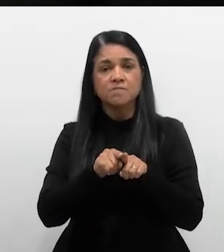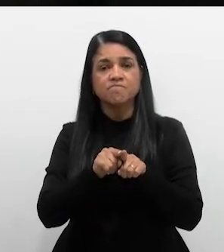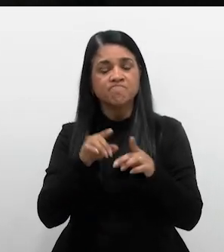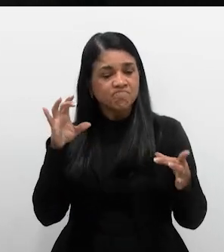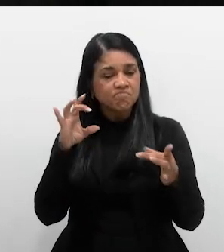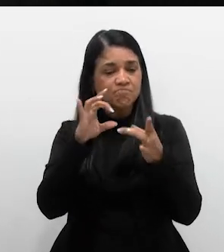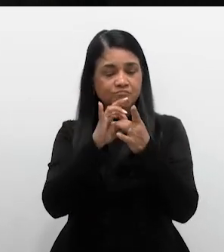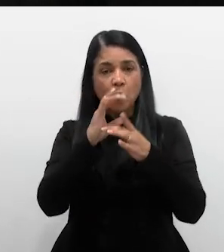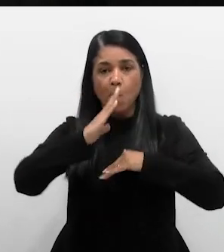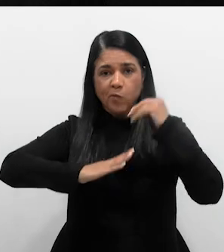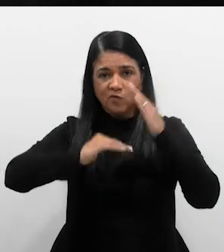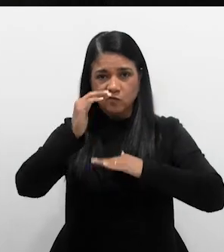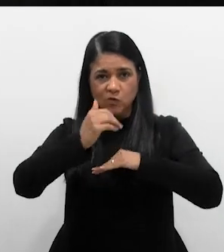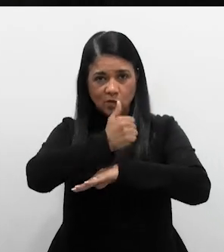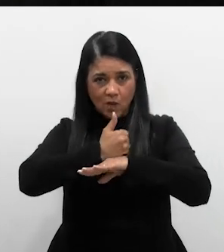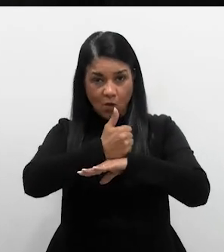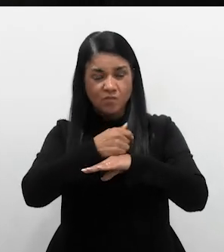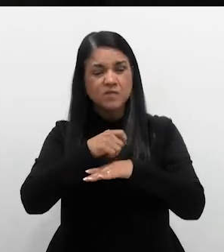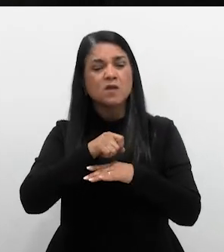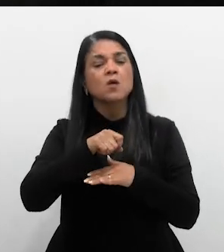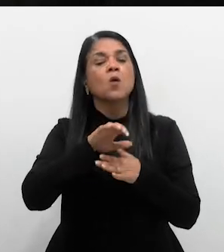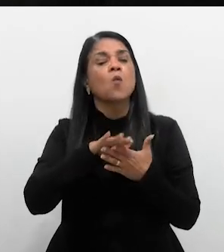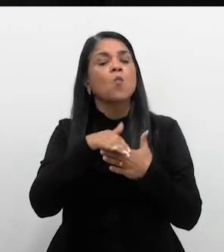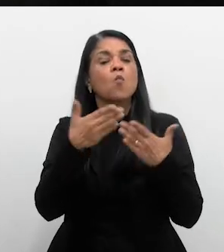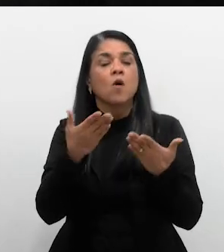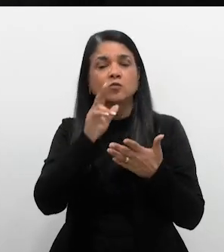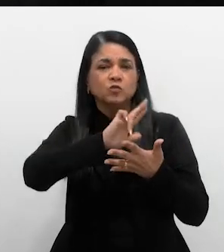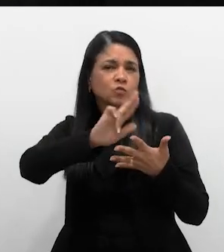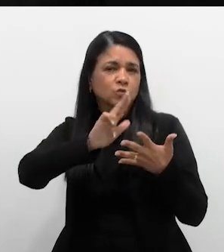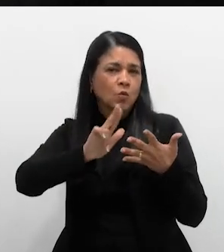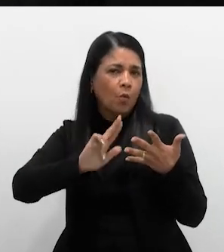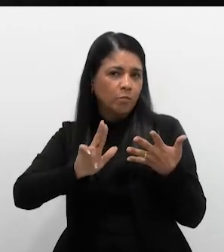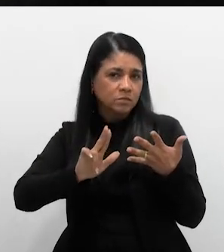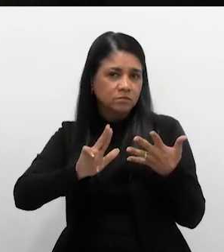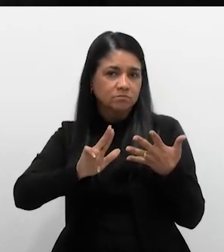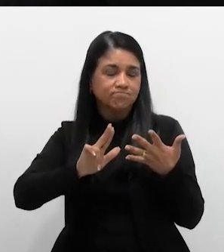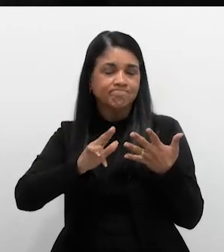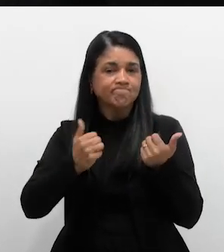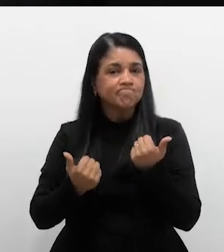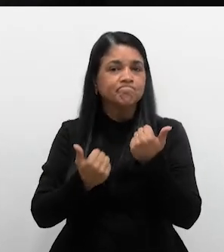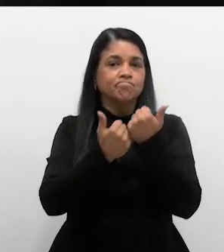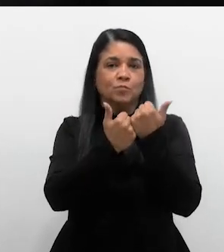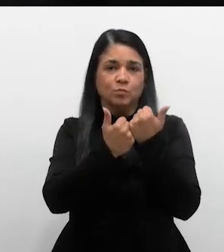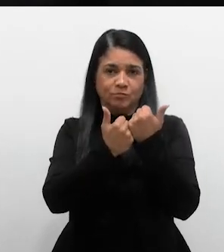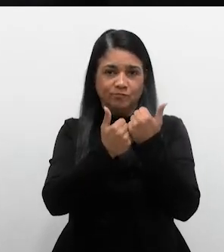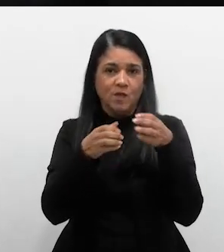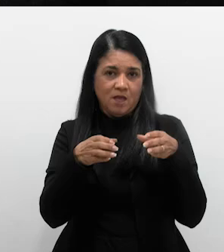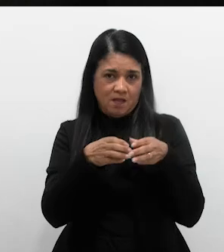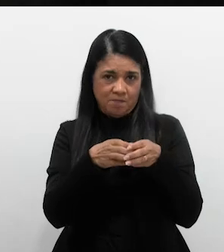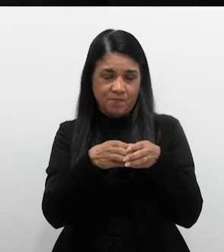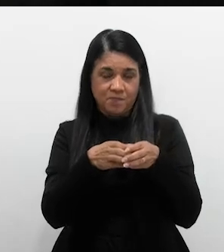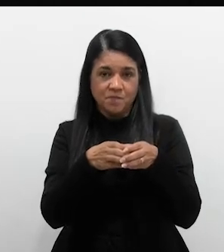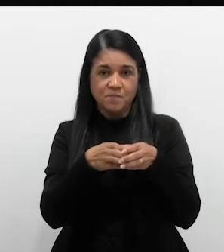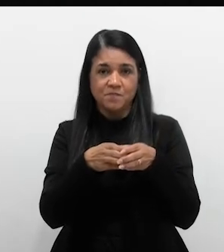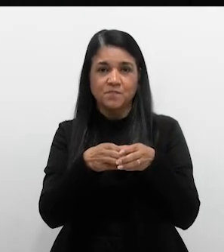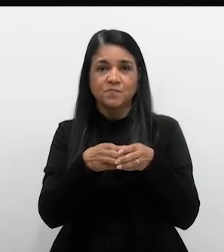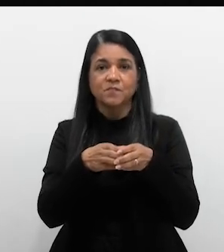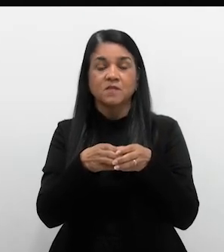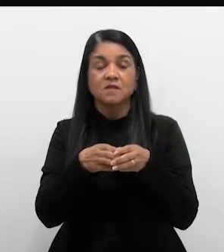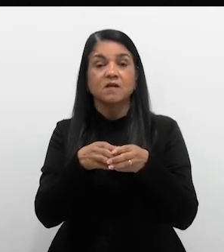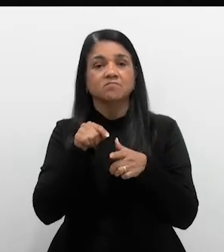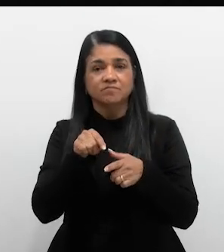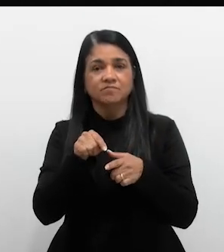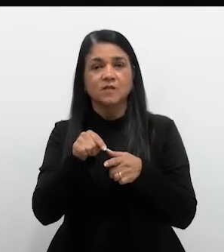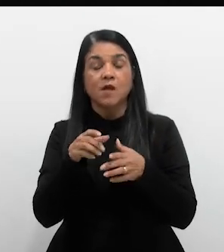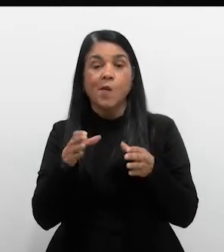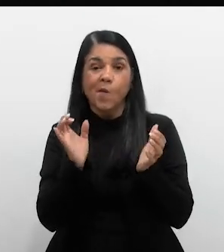Né? Você traz esses nomes. Quem são esses nomes que hoje te dão esse suporte? E